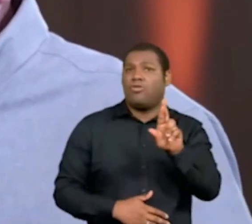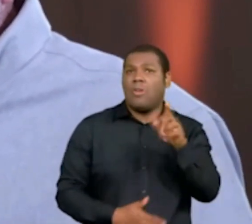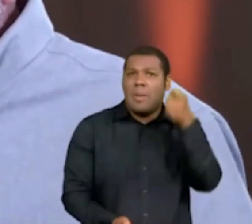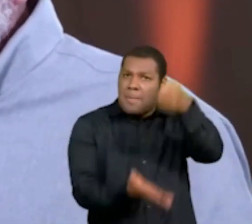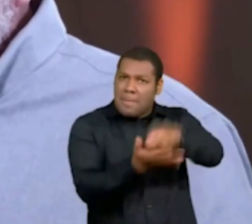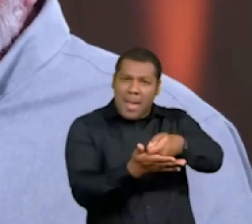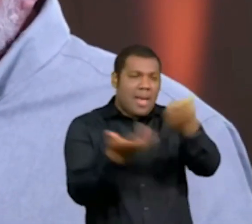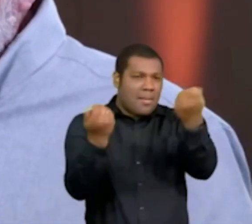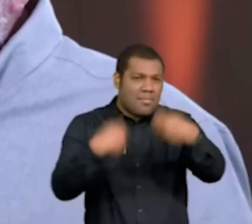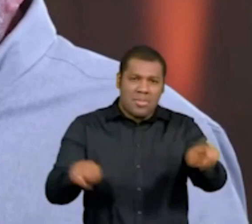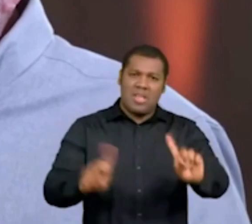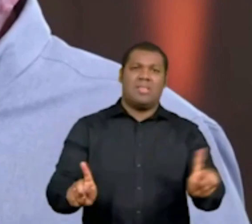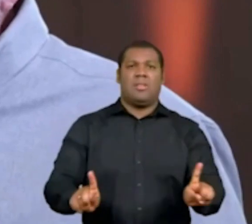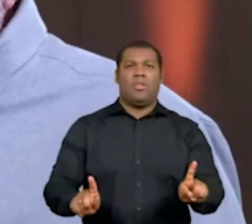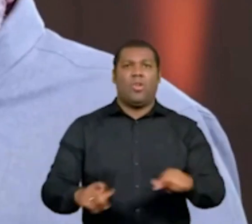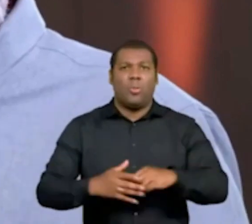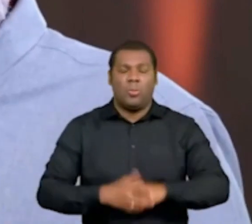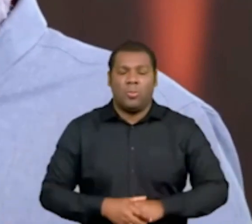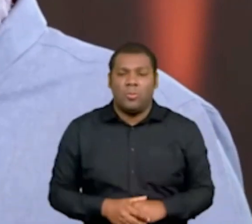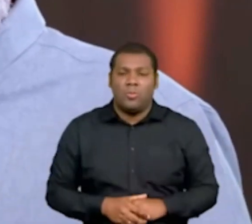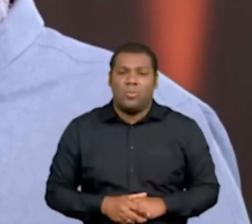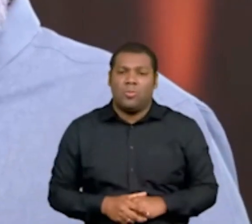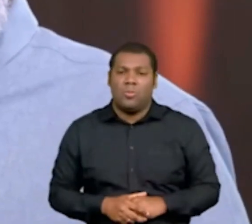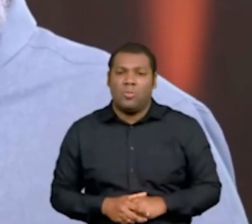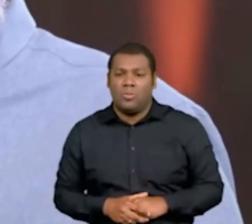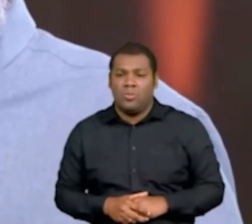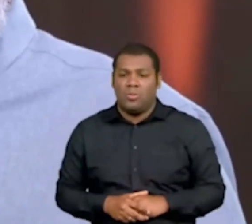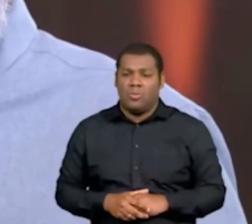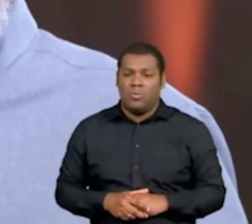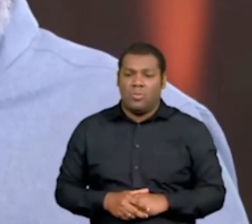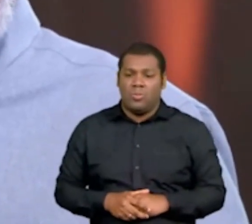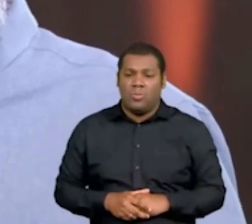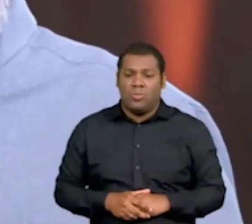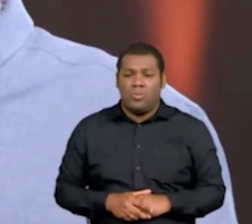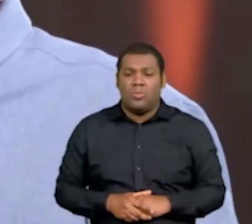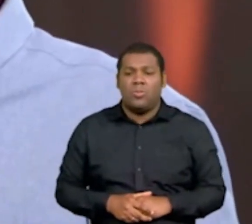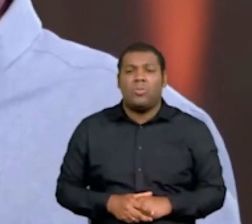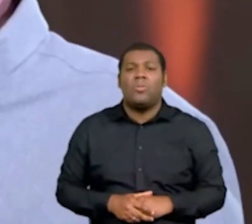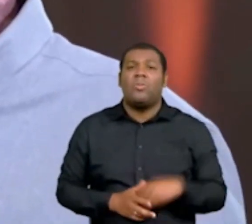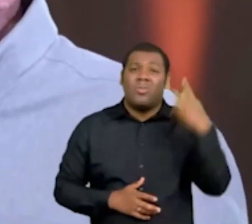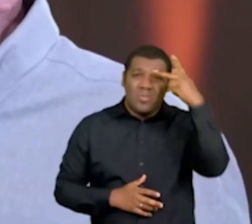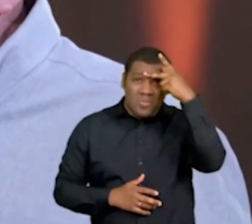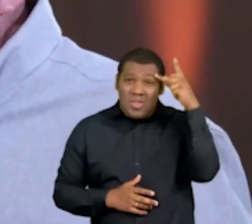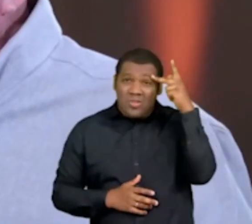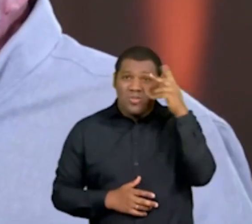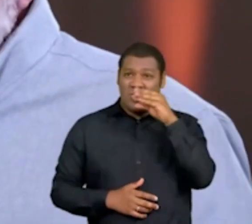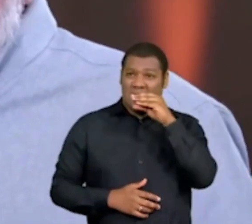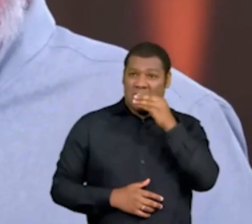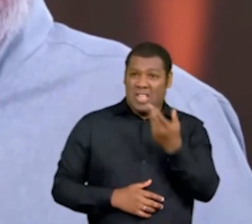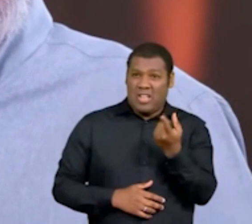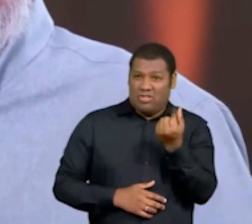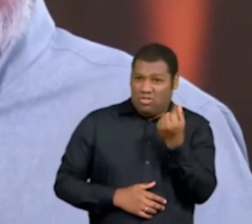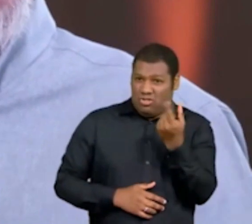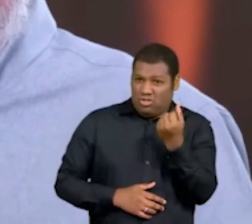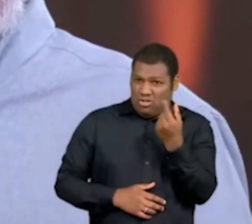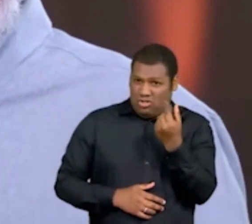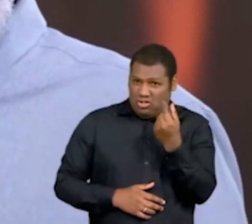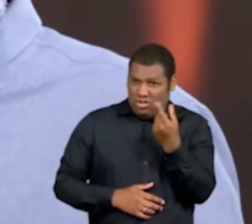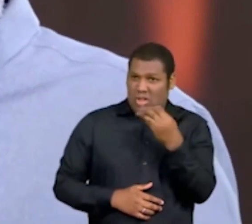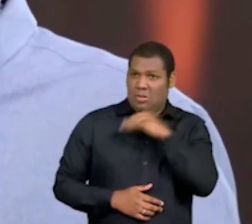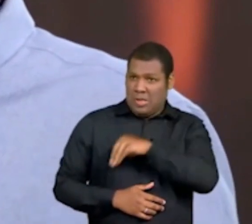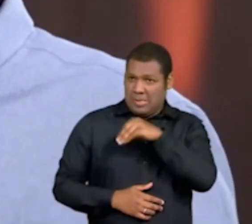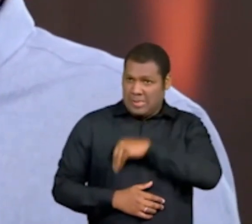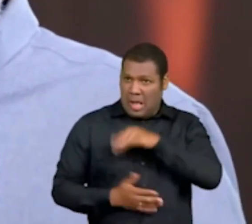offshore, sobretudo no exterior. Ou seja, essas pessoas ganham muito dinheiro e não pagam nada de imposto de renda. Então é importante